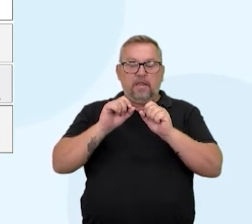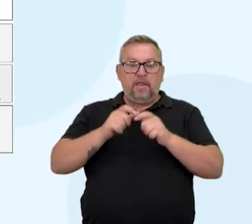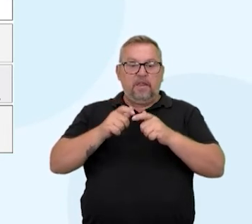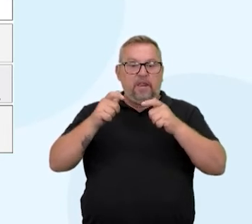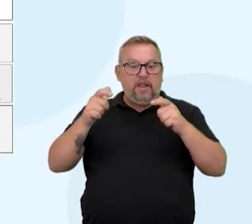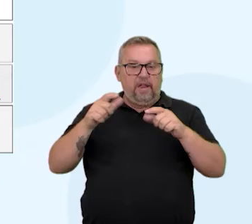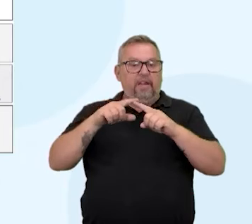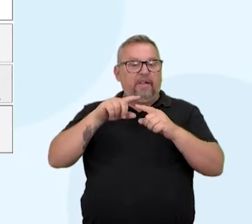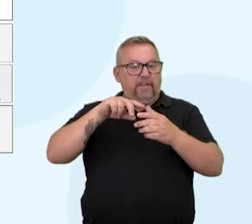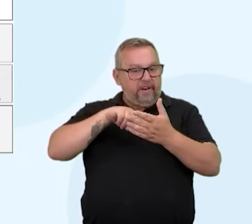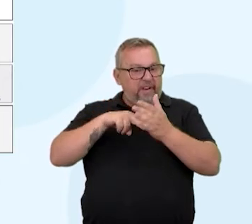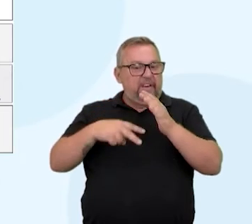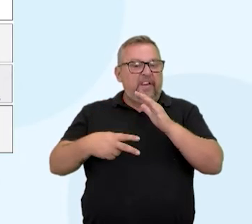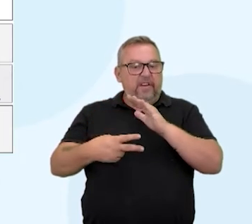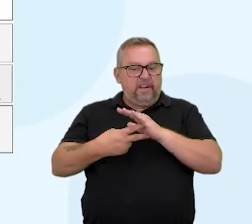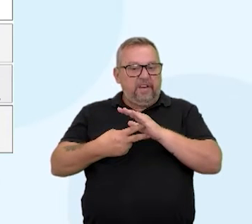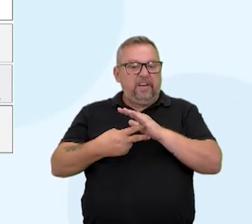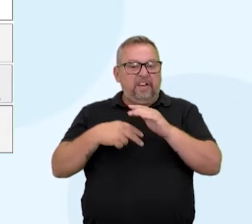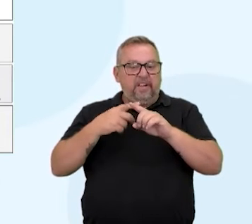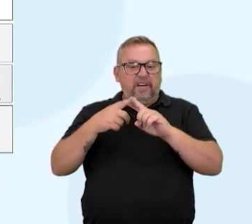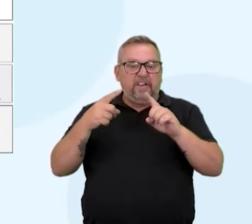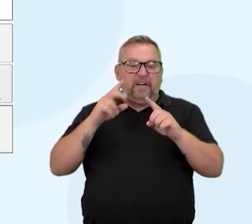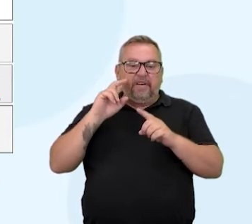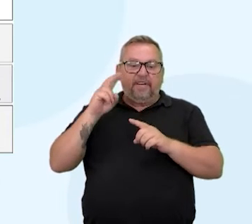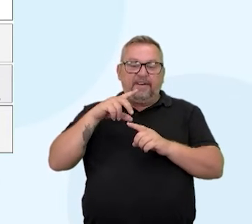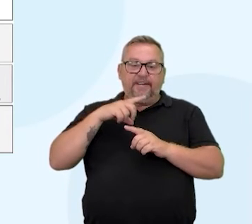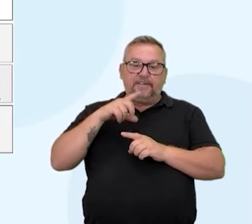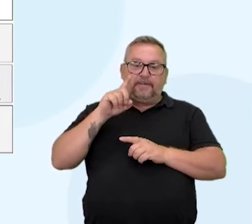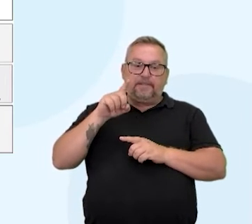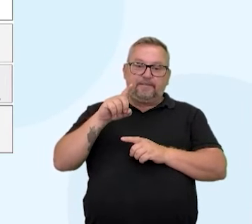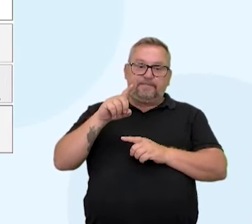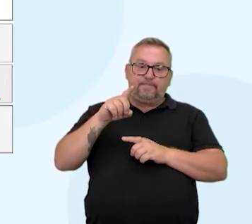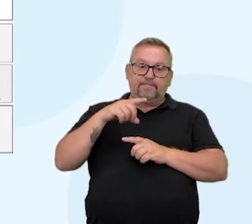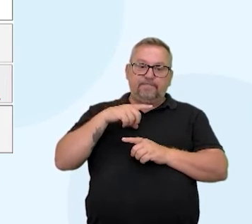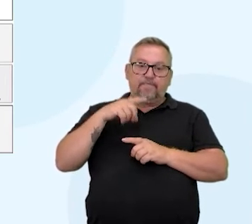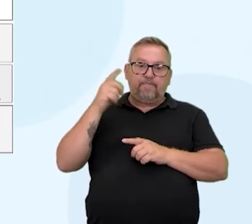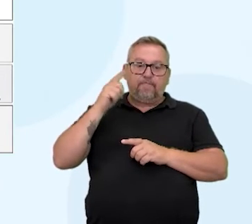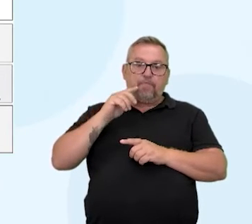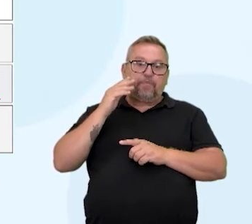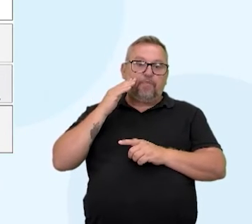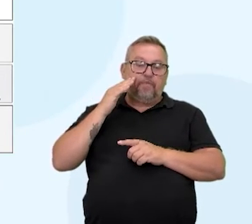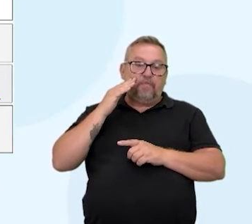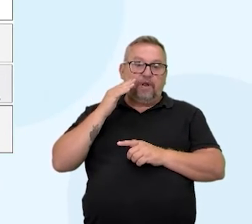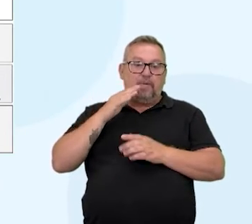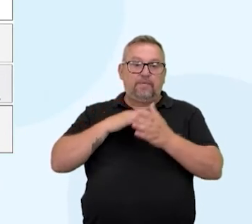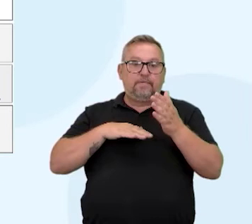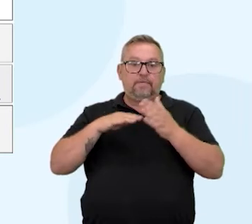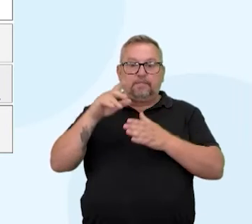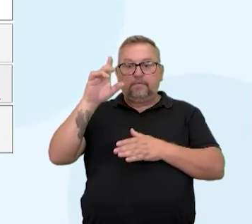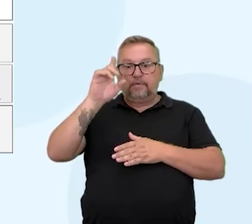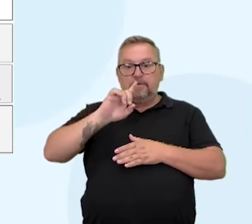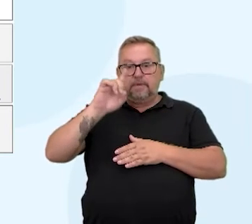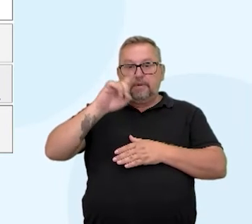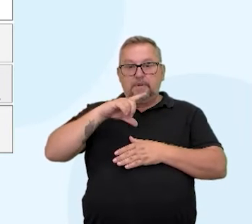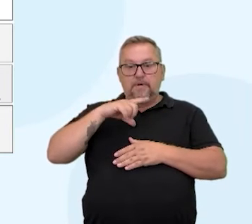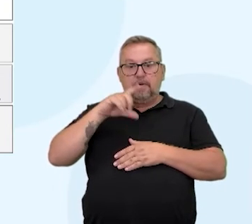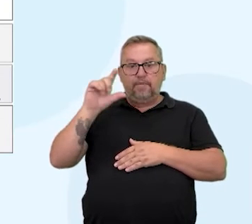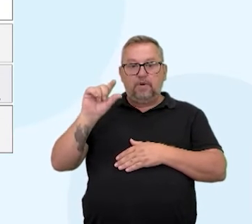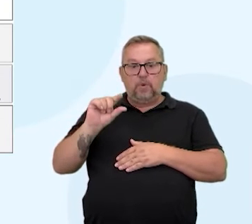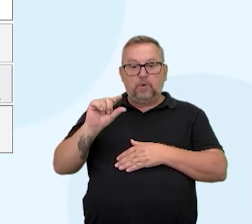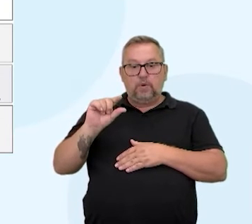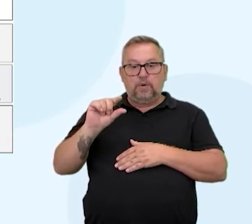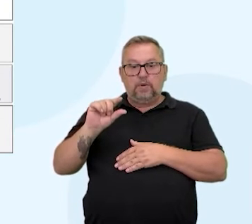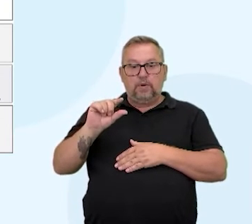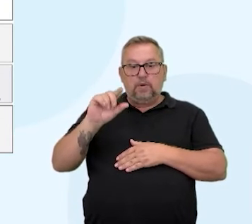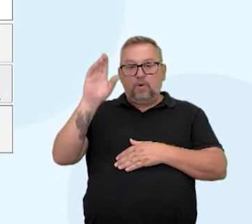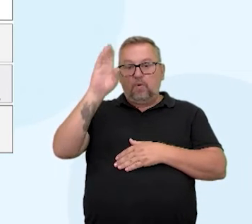bastante significativa, tá? Então você tá lá os que estão em vermelho, tem os que estão amarelo que tem uma inferência menor, né? O Brasil